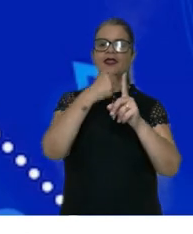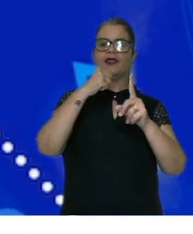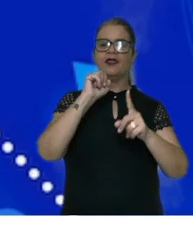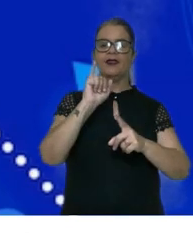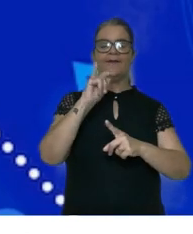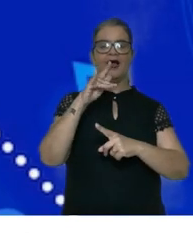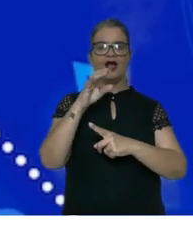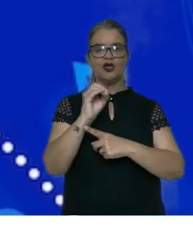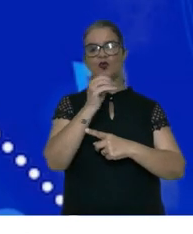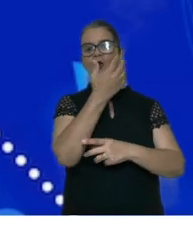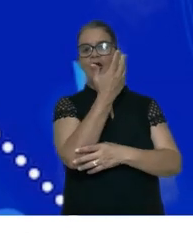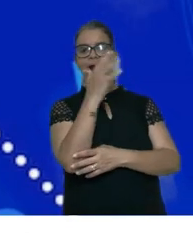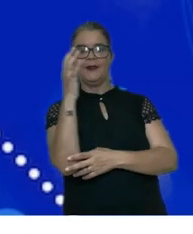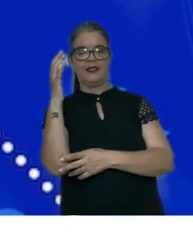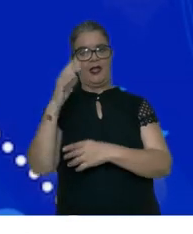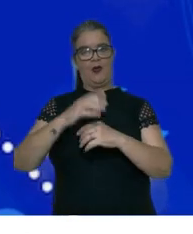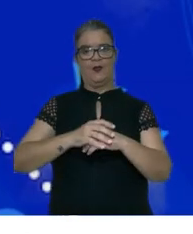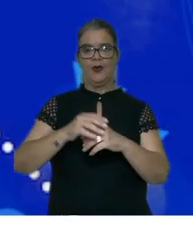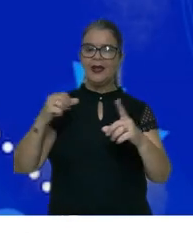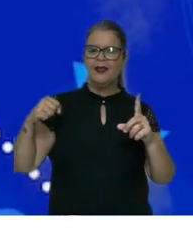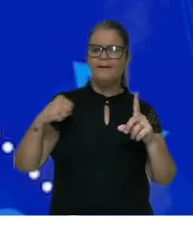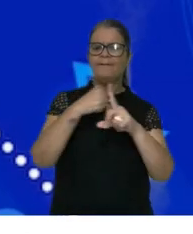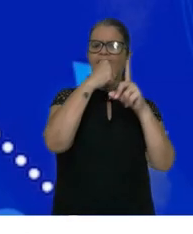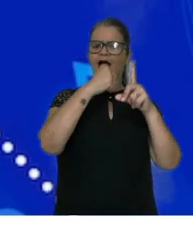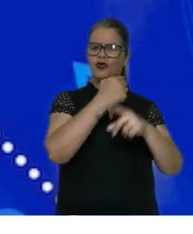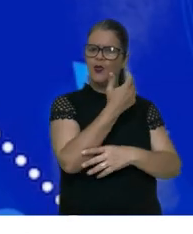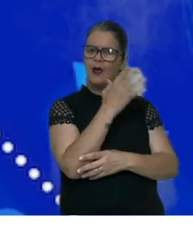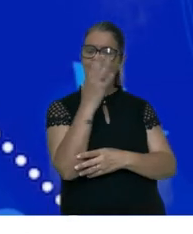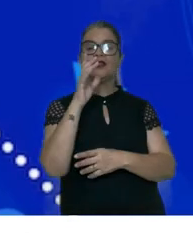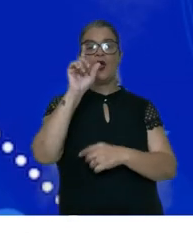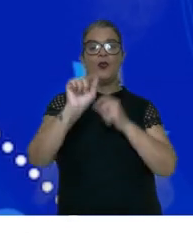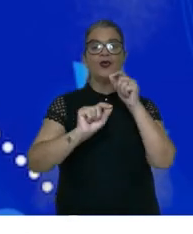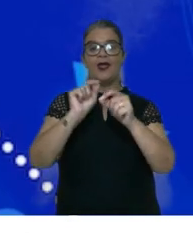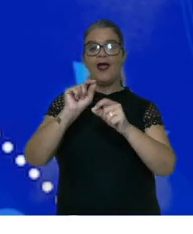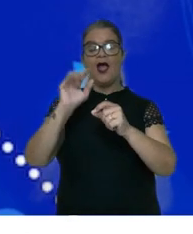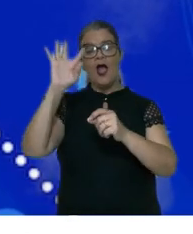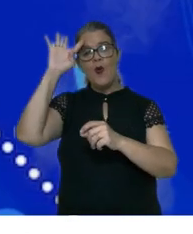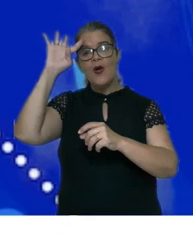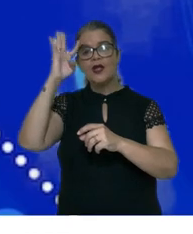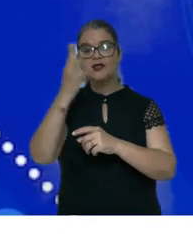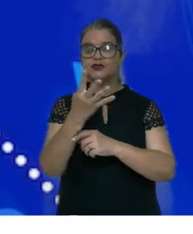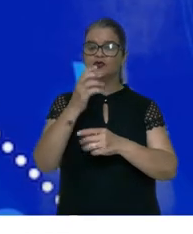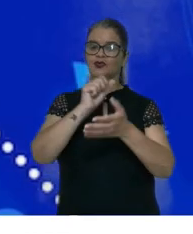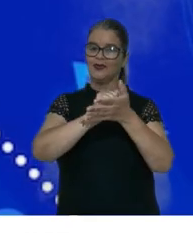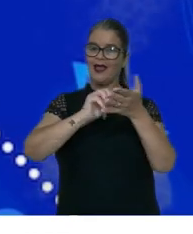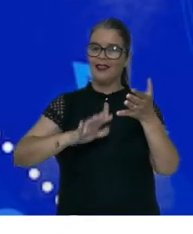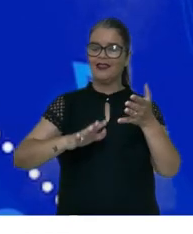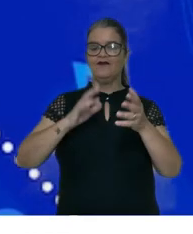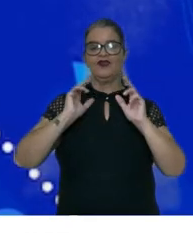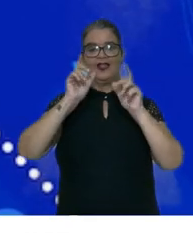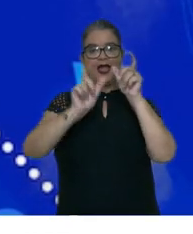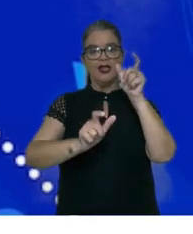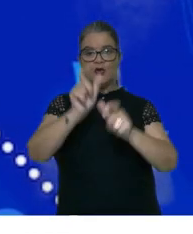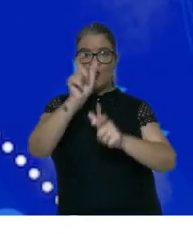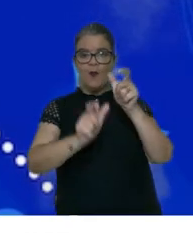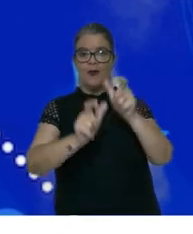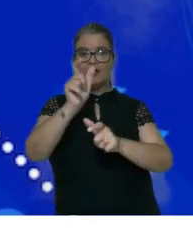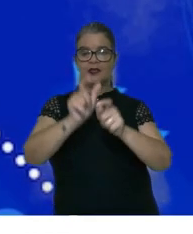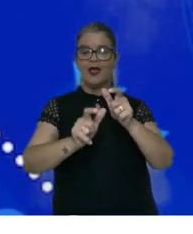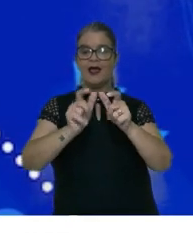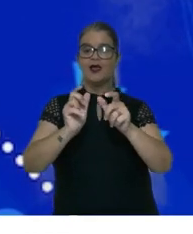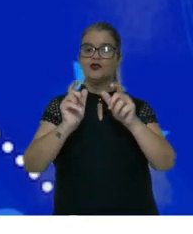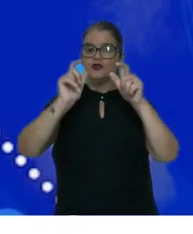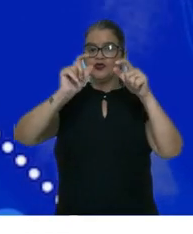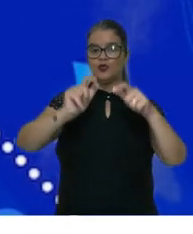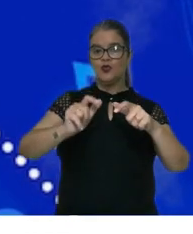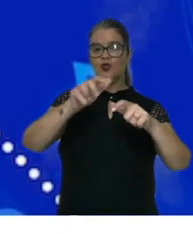ambiental. O impacto ambiental é exatamente o que resulta da atividade humana sobre este ambiente que